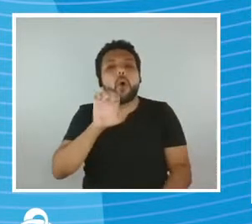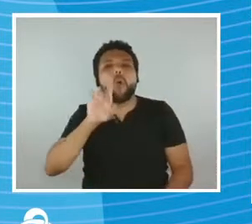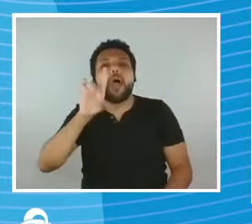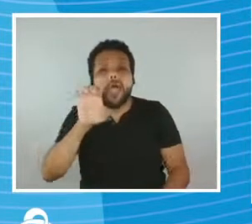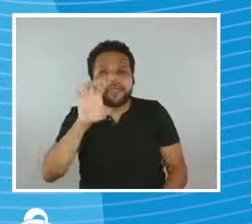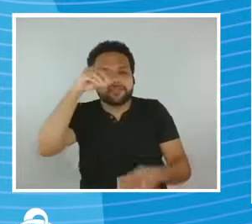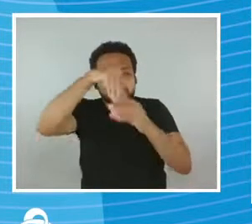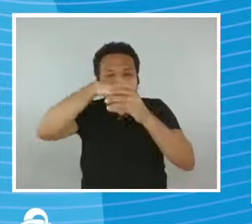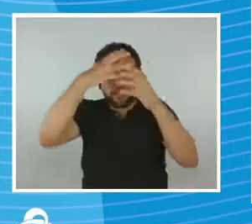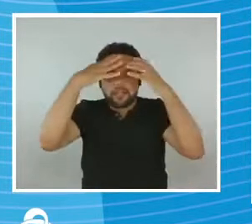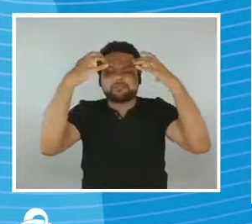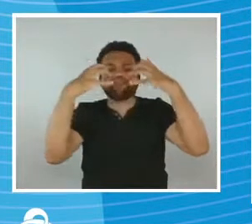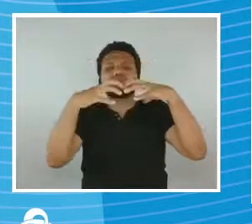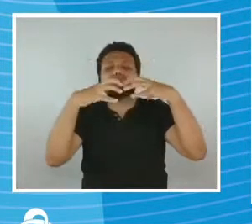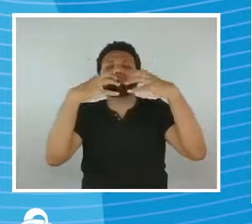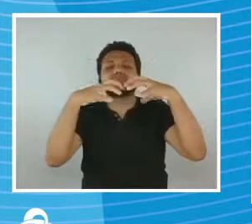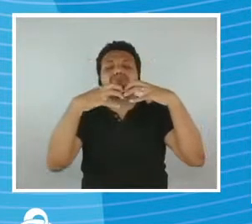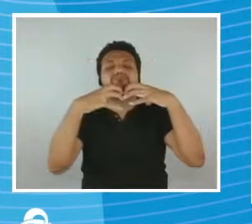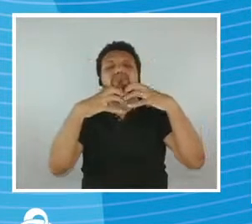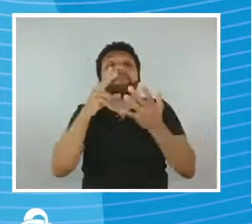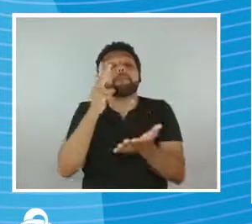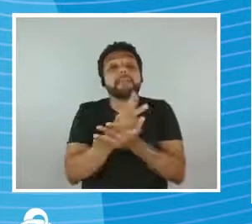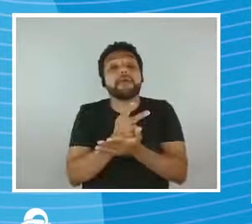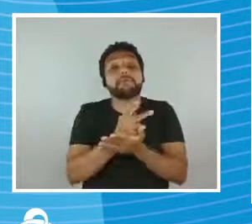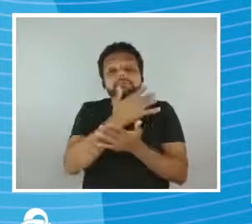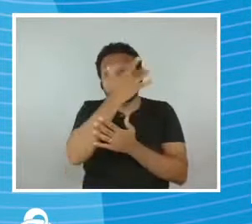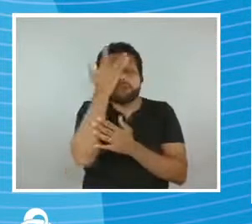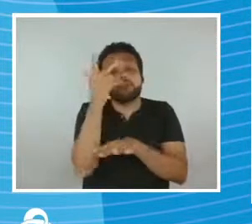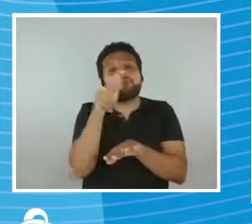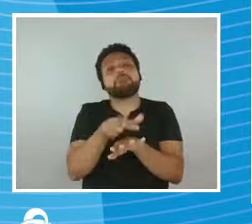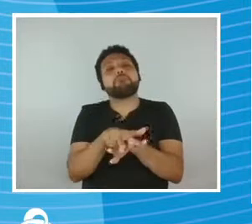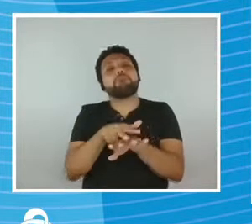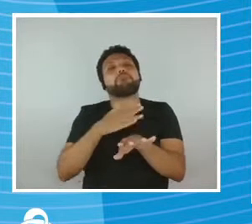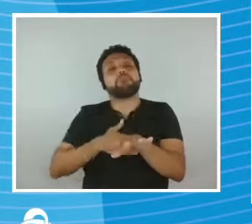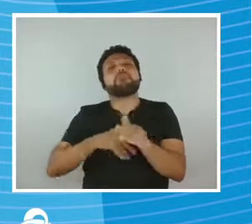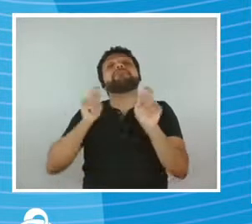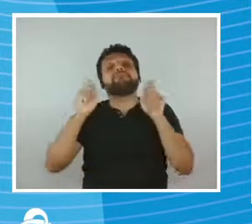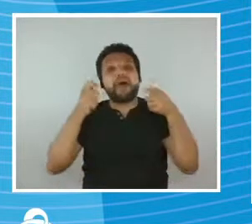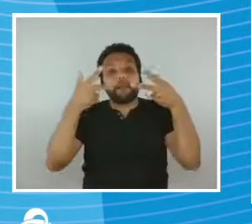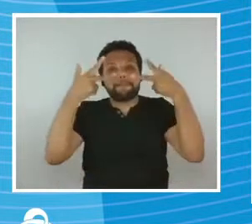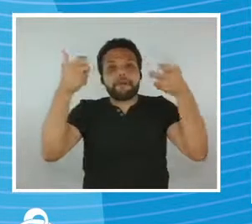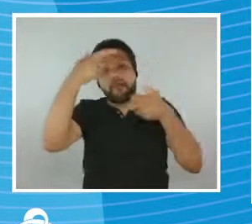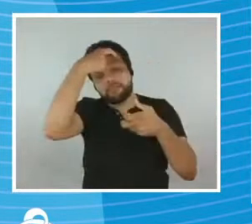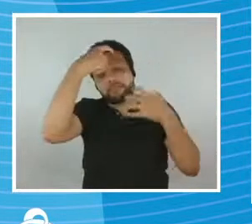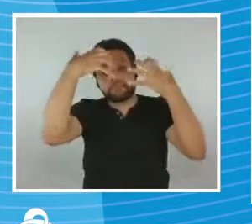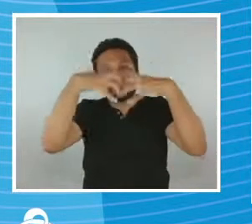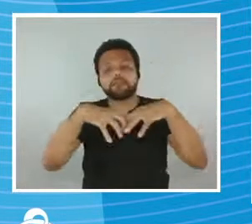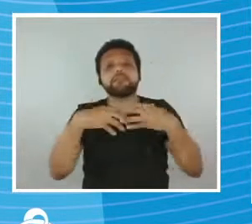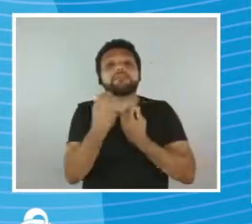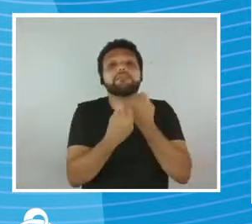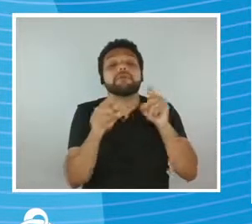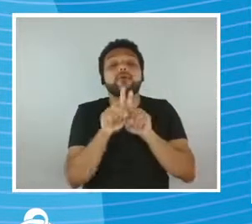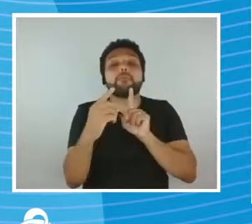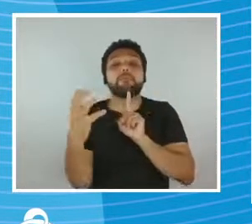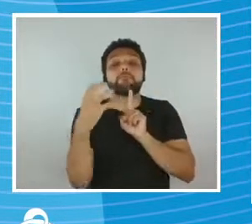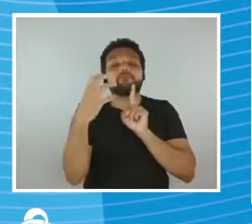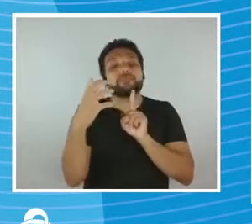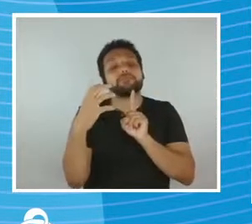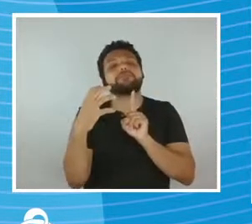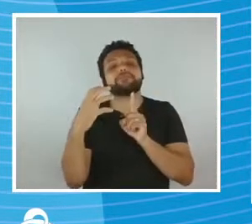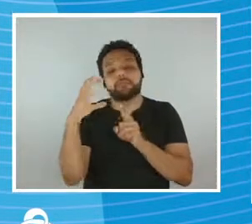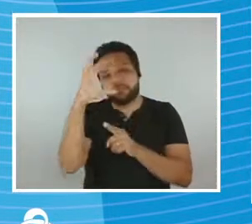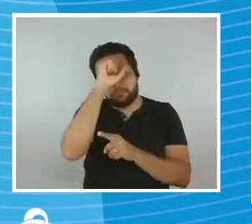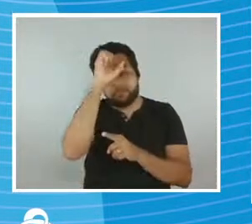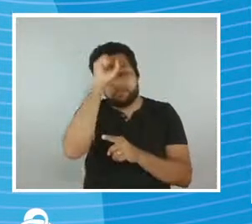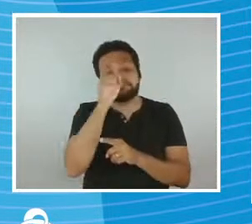cérebro, mesmo em repouso. E, em especial, redes que são impactadas pela aprendizagem. Então, poucas pessoas